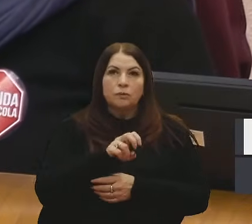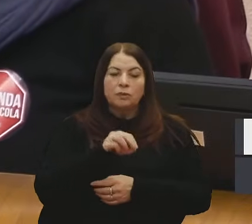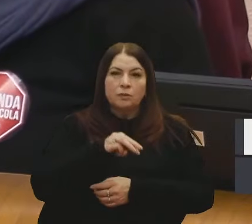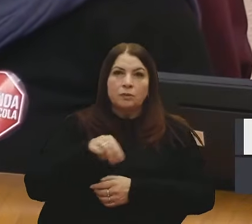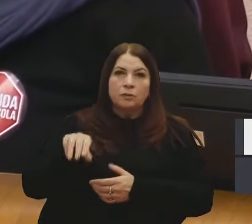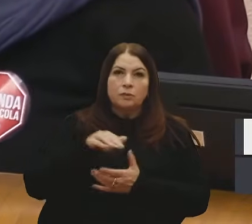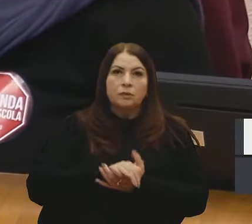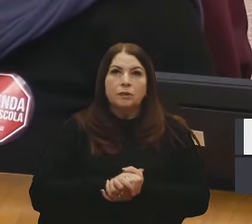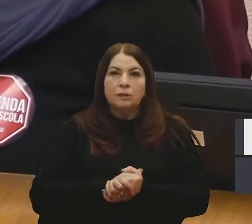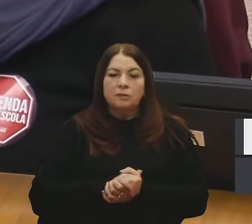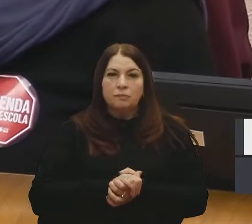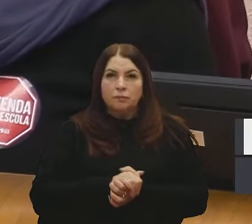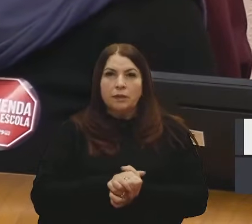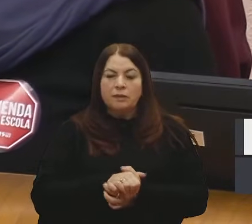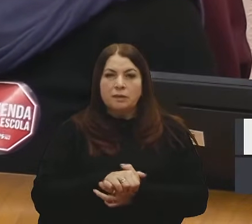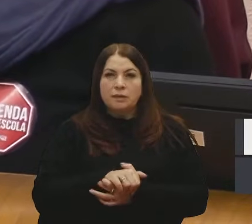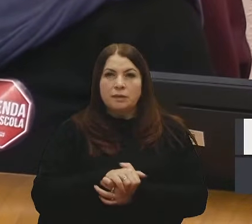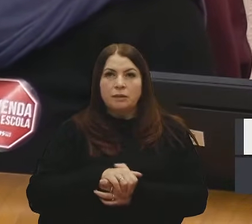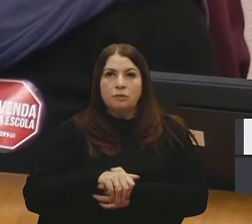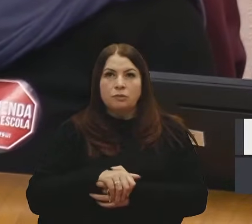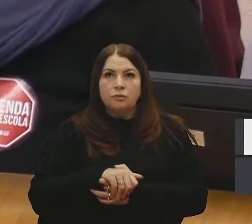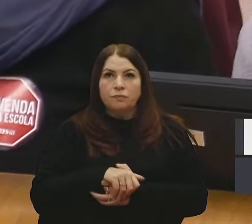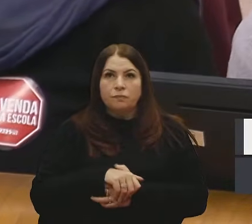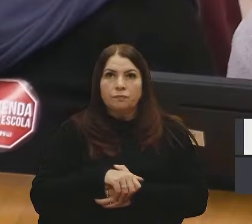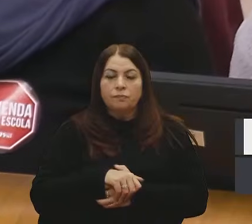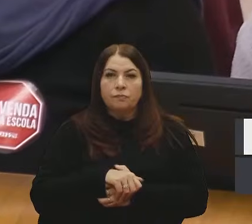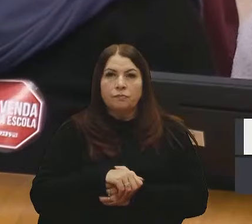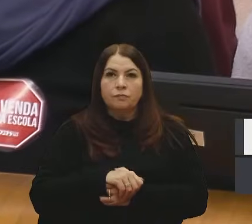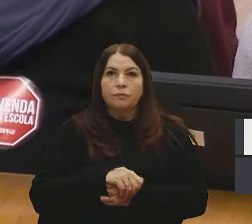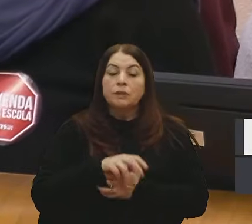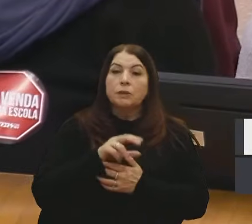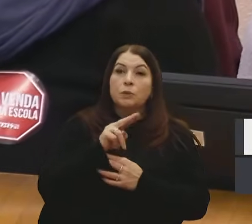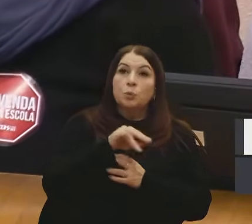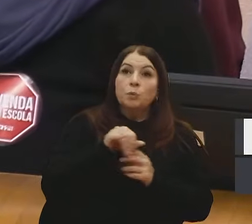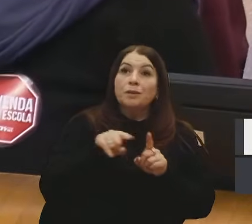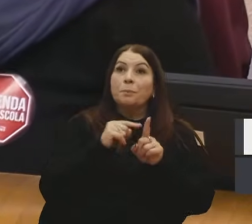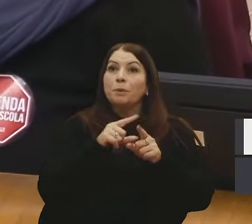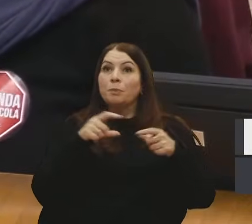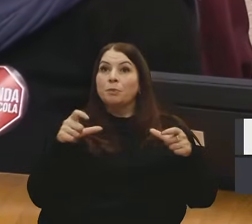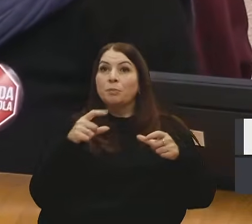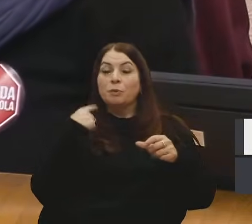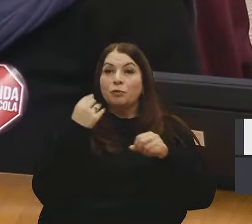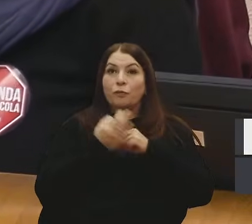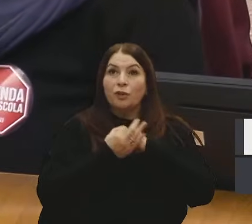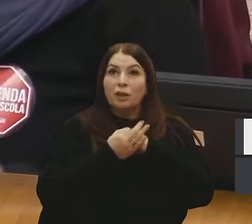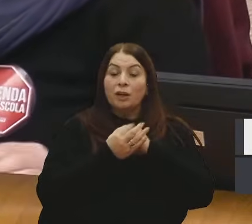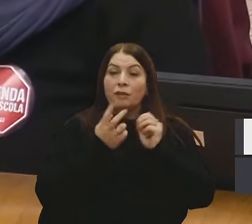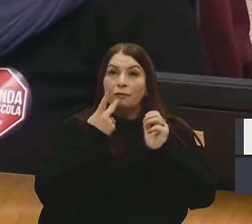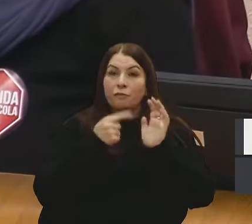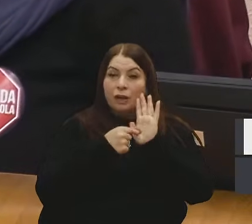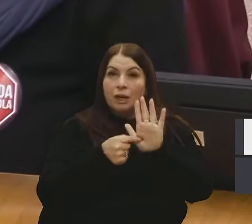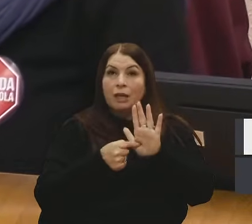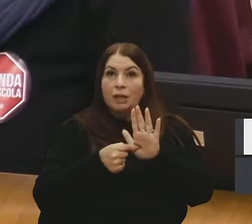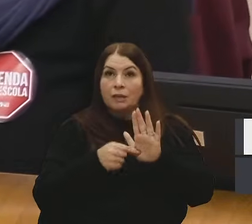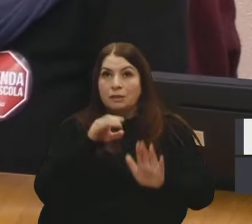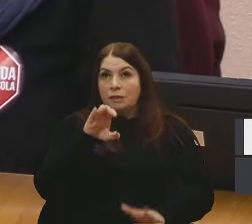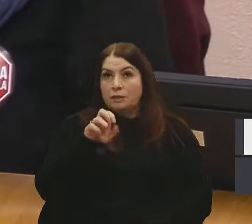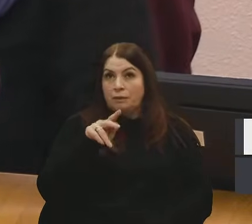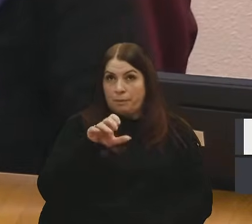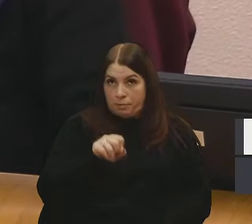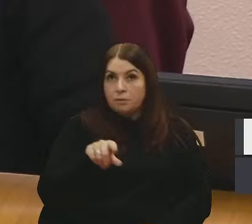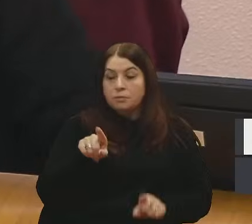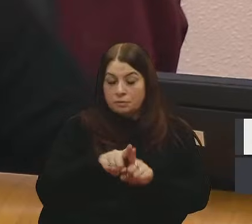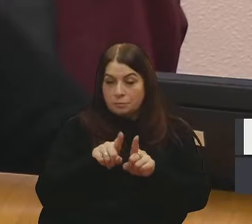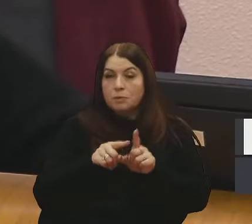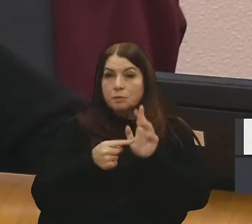representantes aqui do CEPERS, da UNE, e depois um tempo maior para o advogado que vai trazer, do CEPERS também,